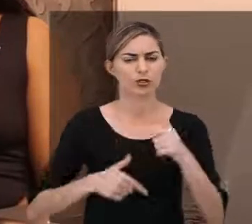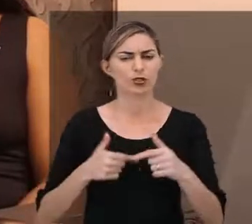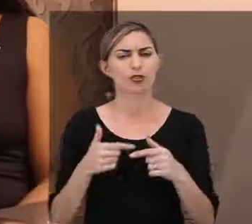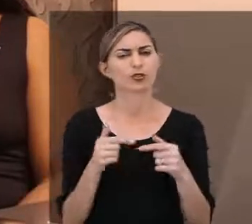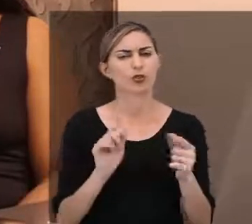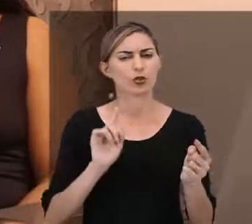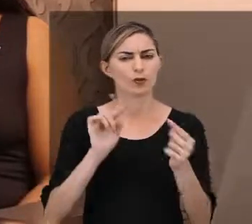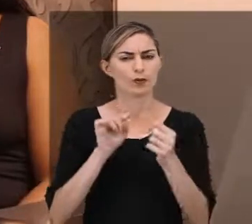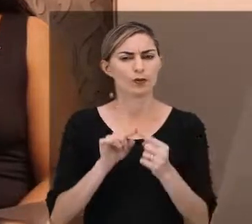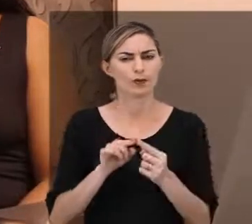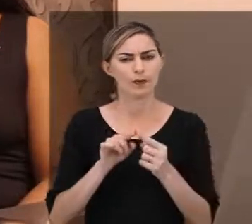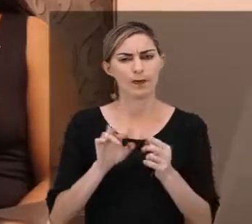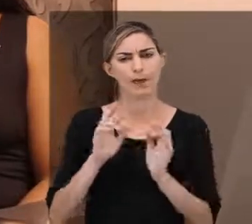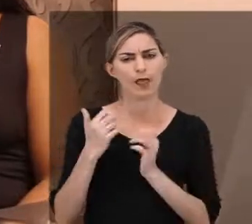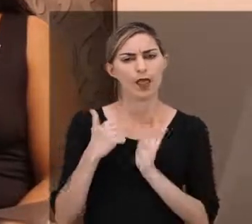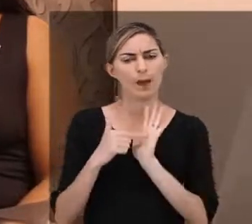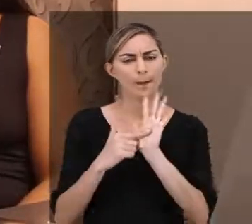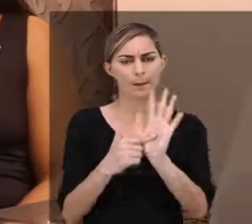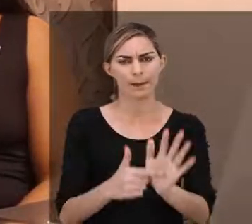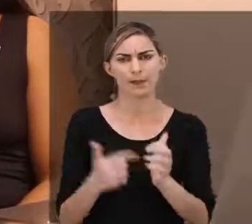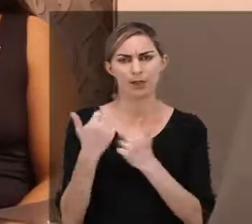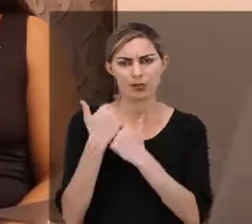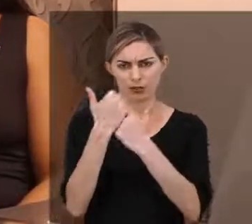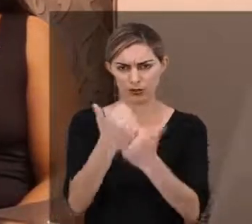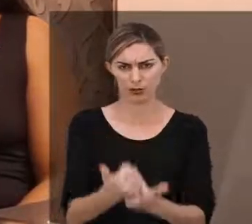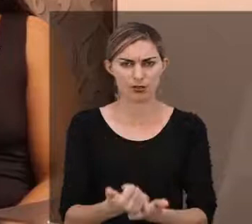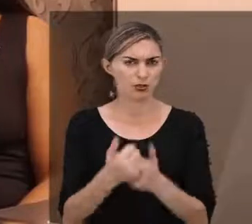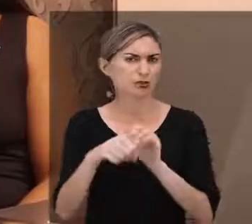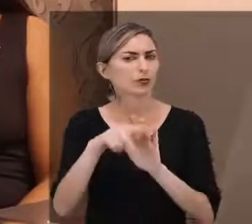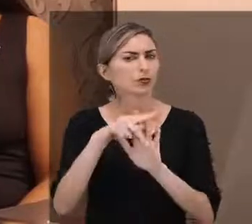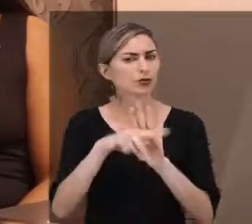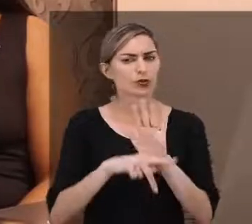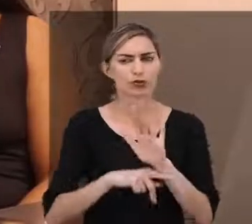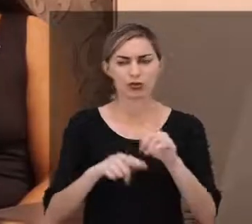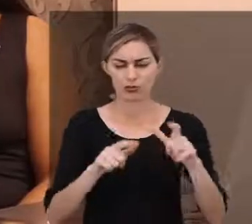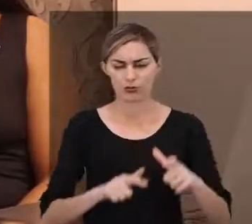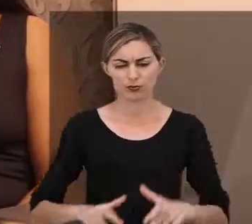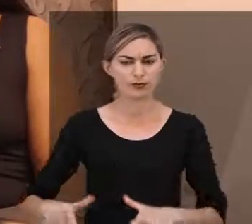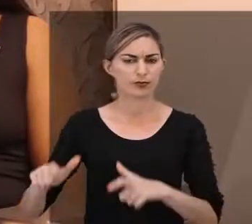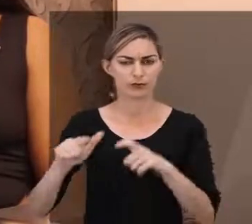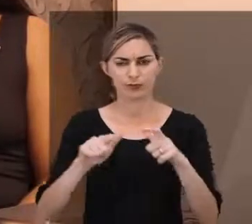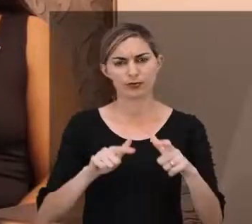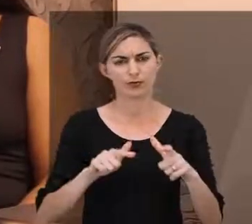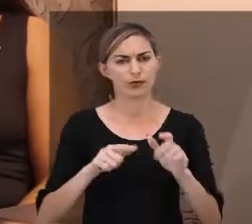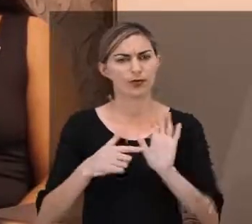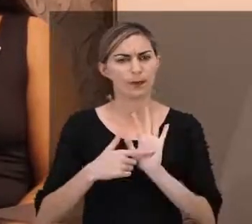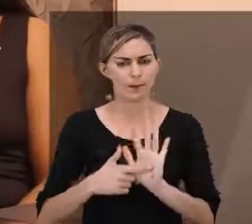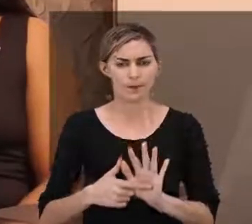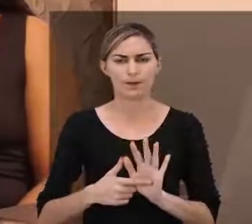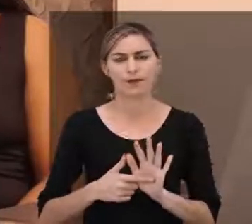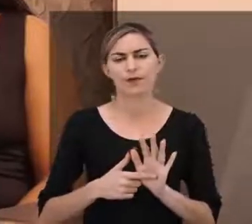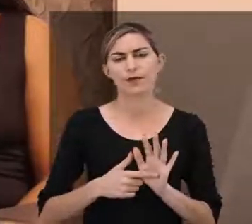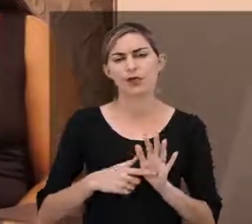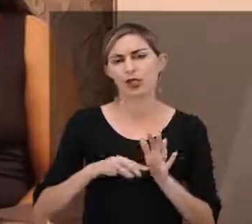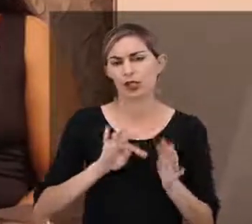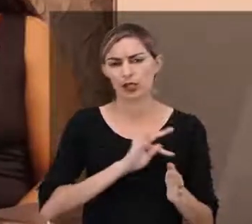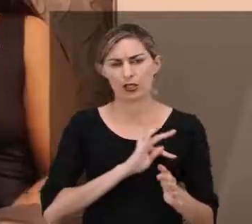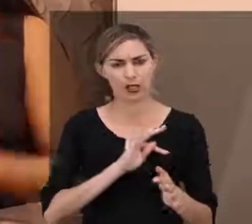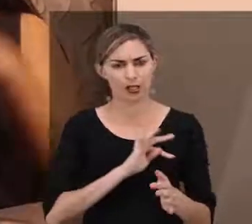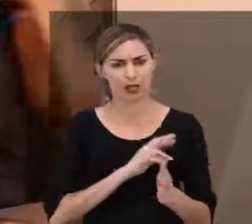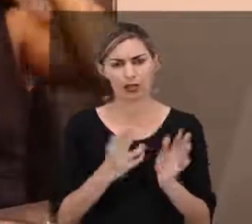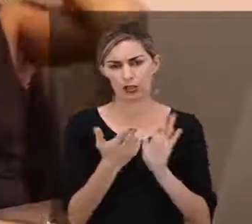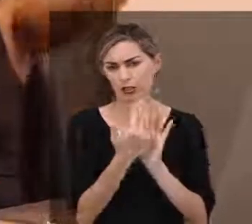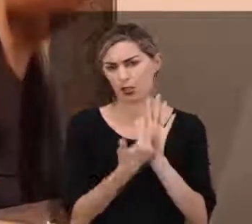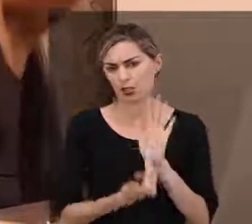questões relativas à representação do projeto de ambientação. A representação mediante as técnicas de